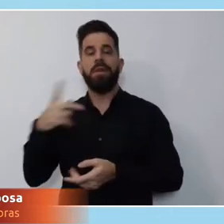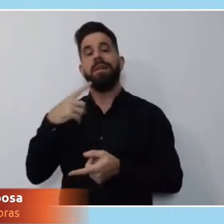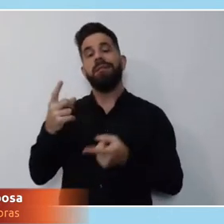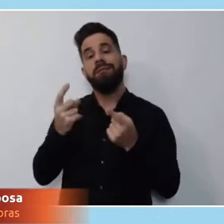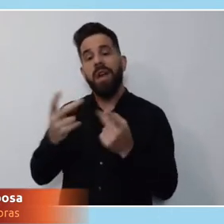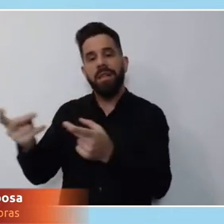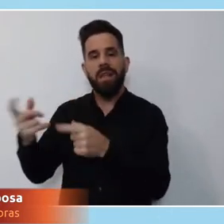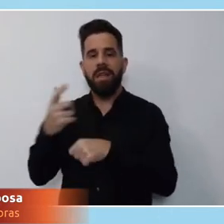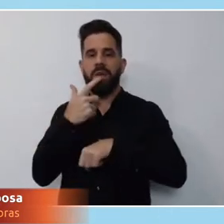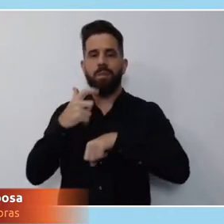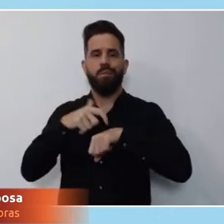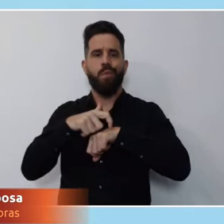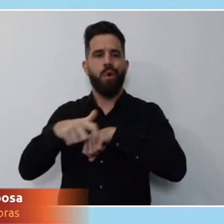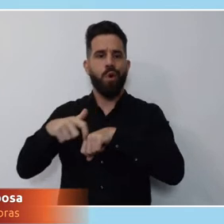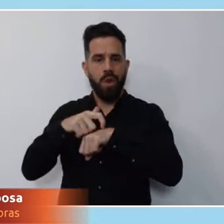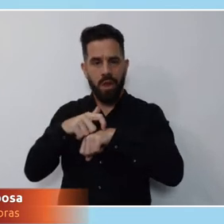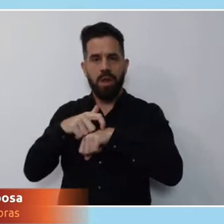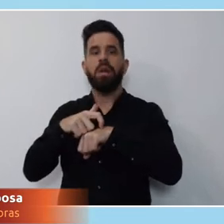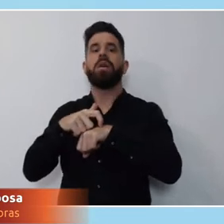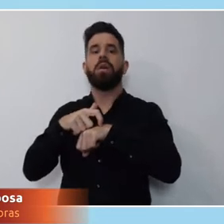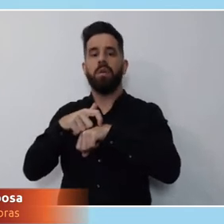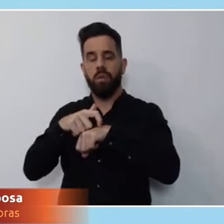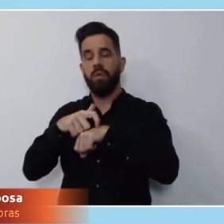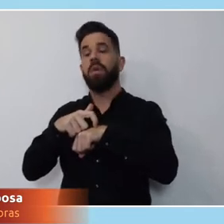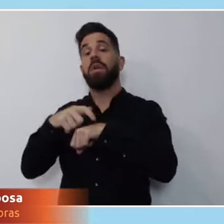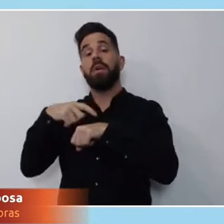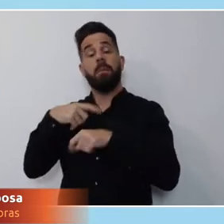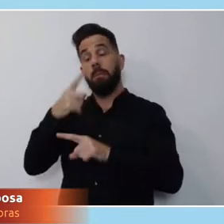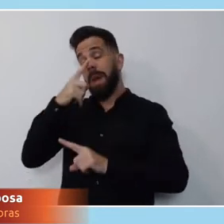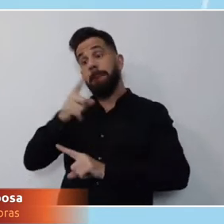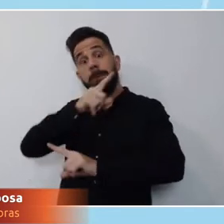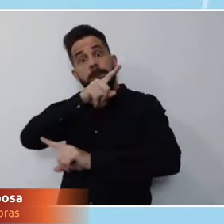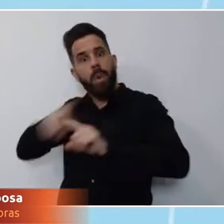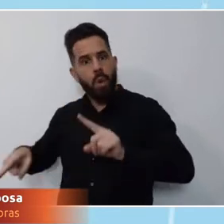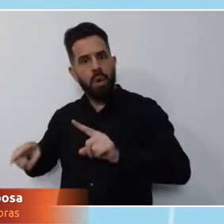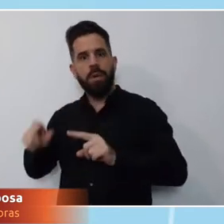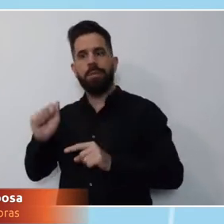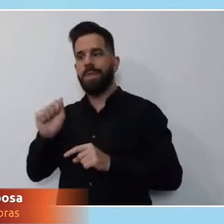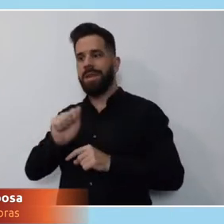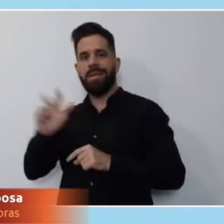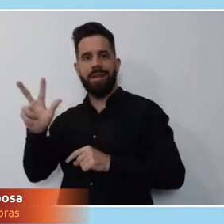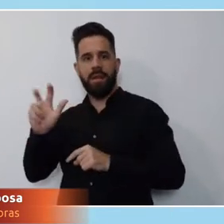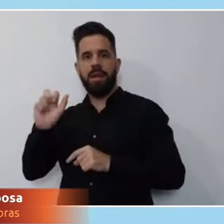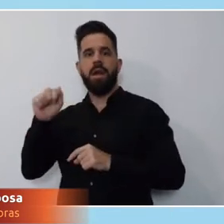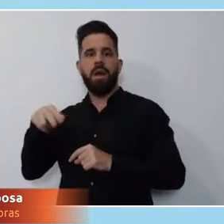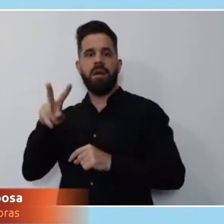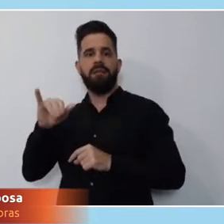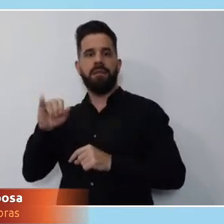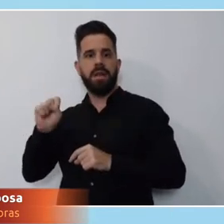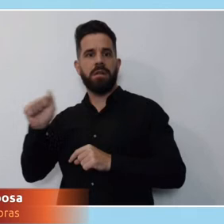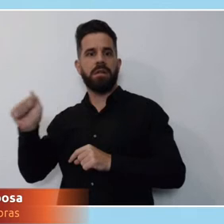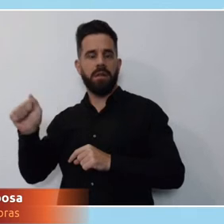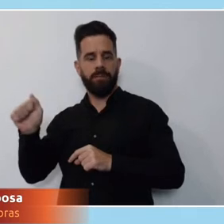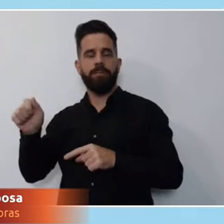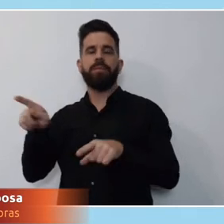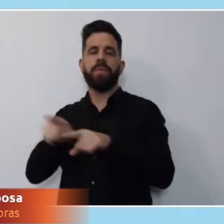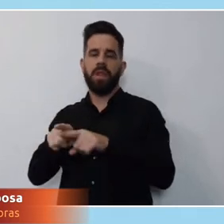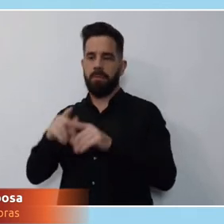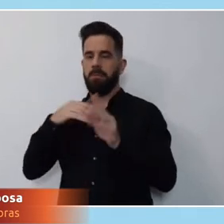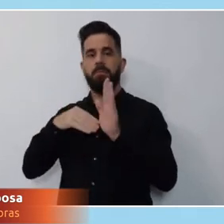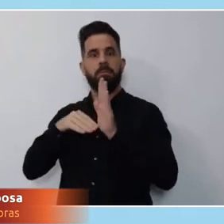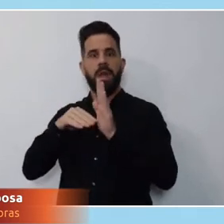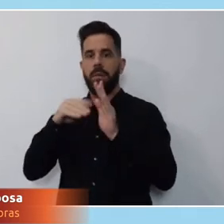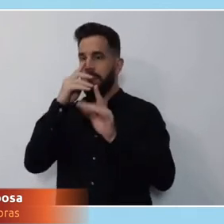substâncias proibidas pela Anvisa e alface com agrotóxicos acima do nível permitido. No Rio Grande do